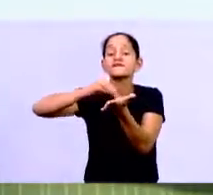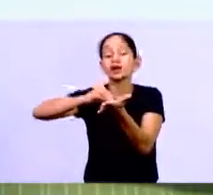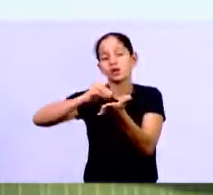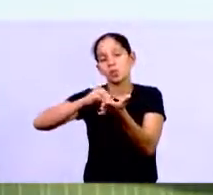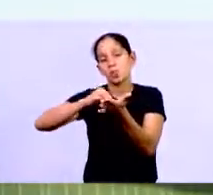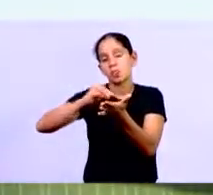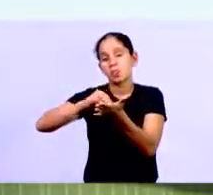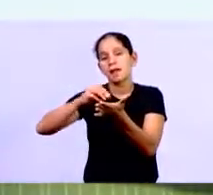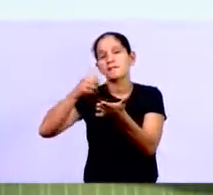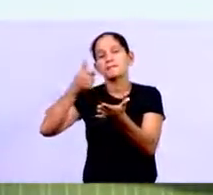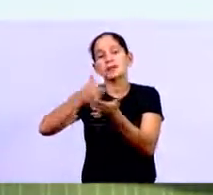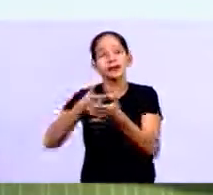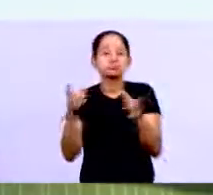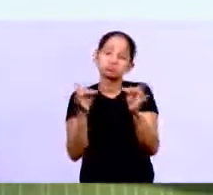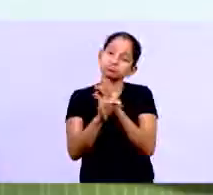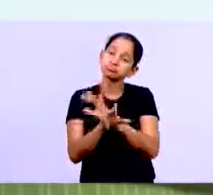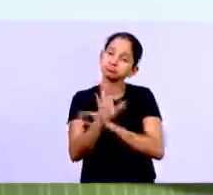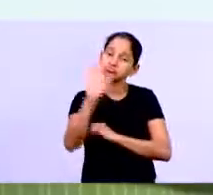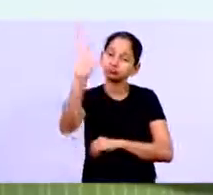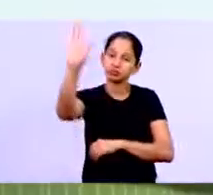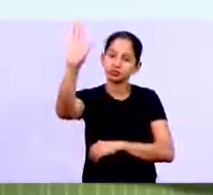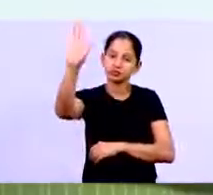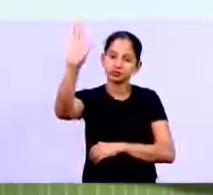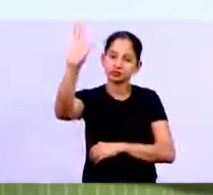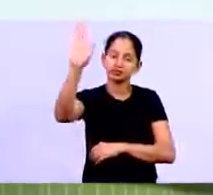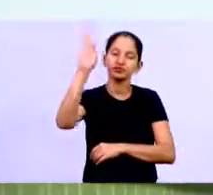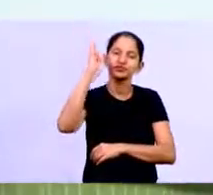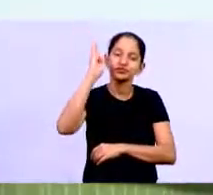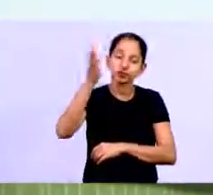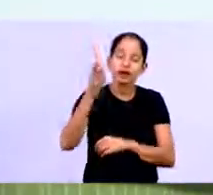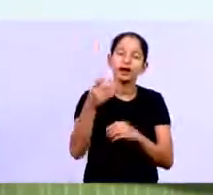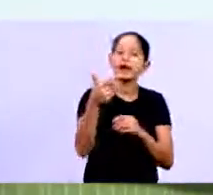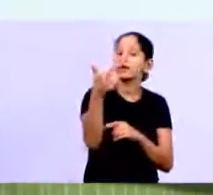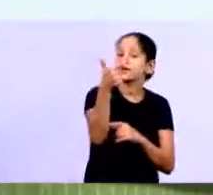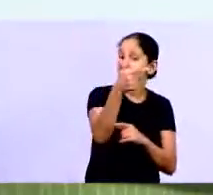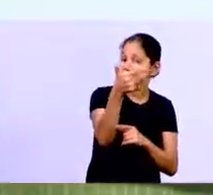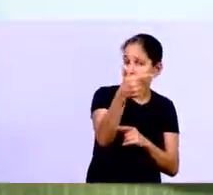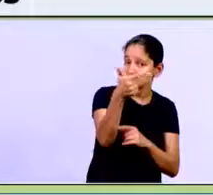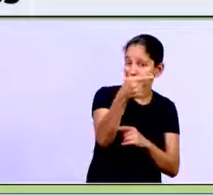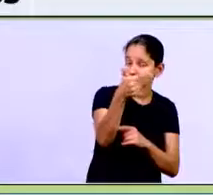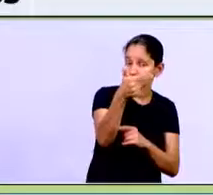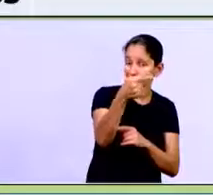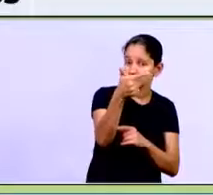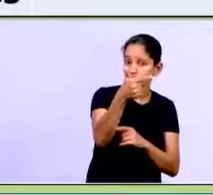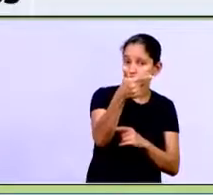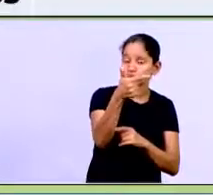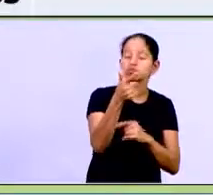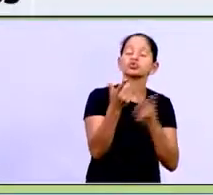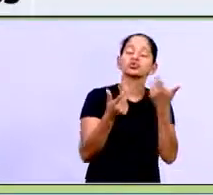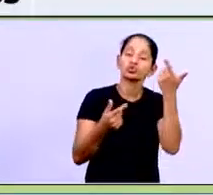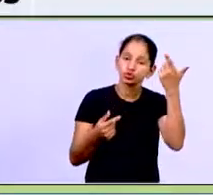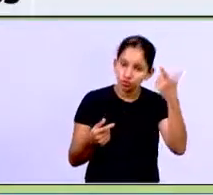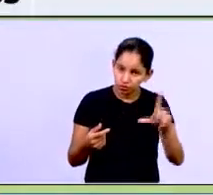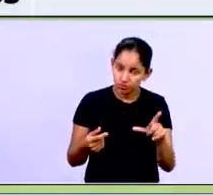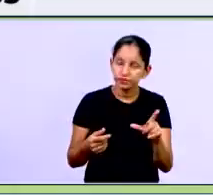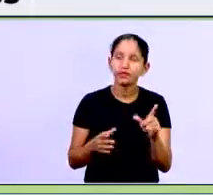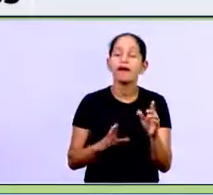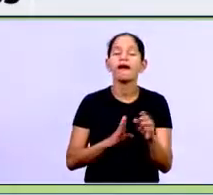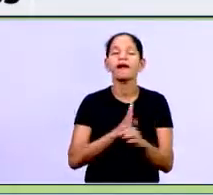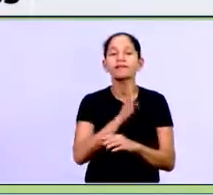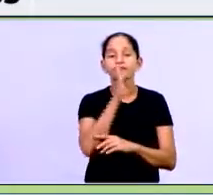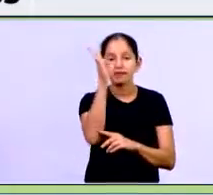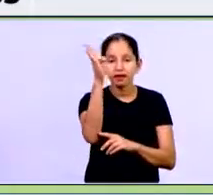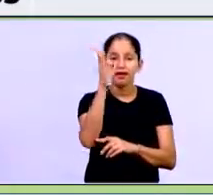R$7.845,29. Pronto. Feito o primeiro pagamento, vou para o segundo. Quando eu vou para o segundo, novamente, eu vou em cima dos